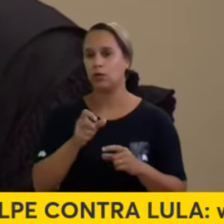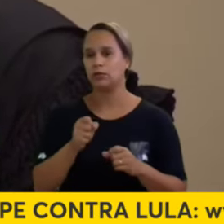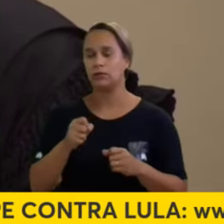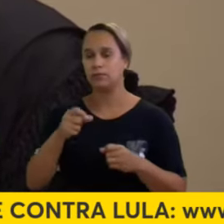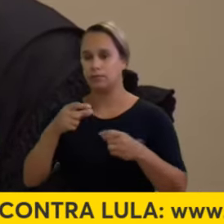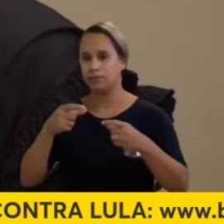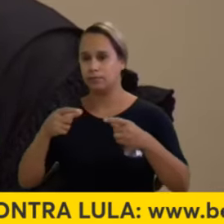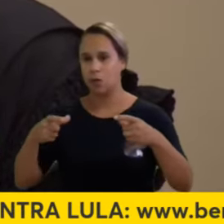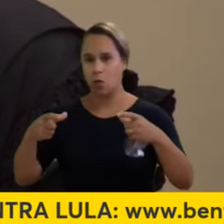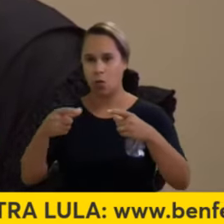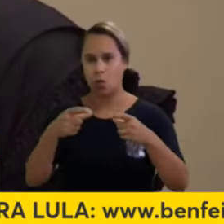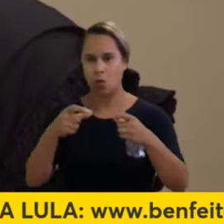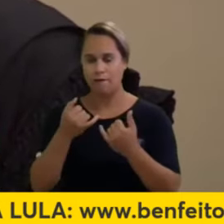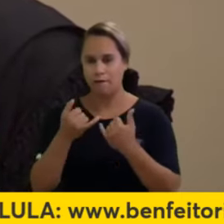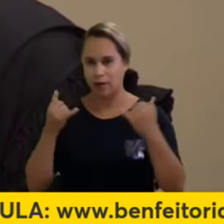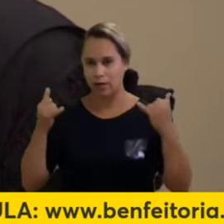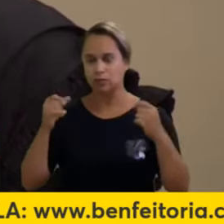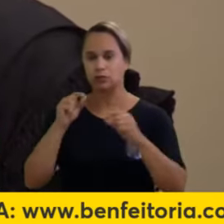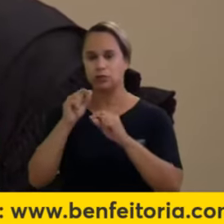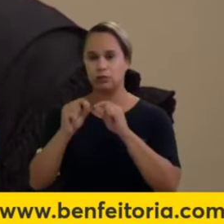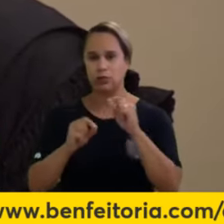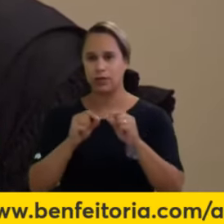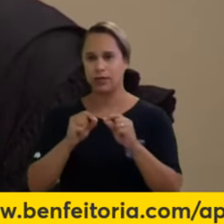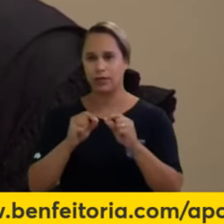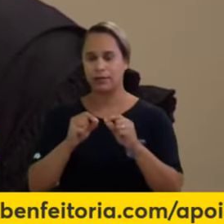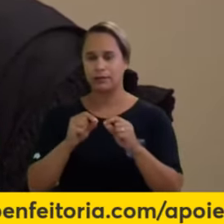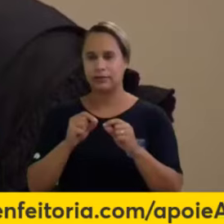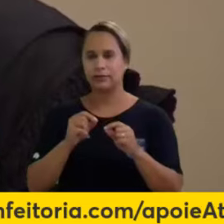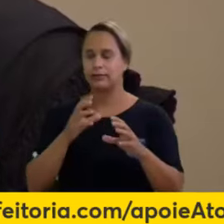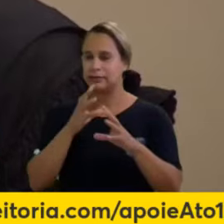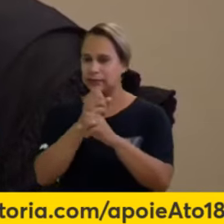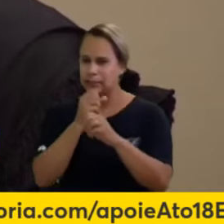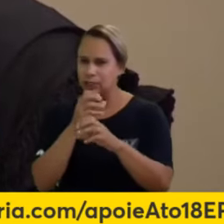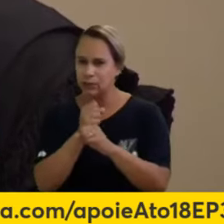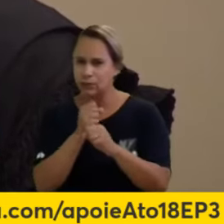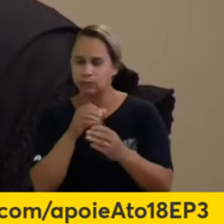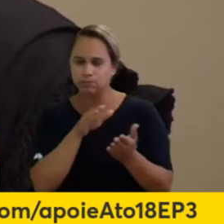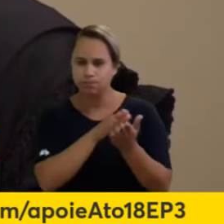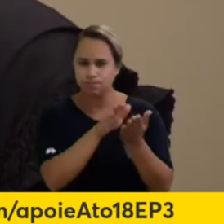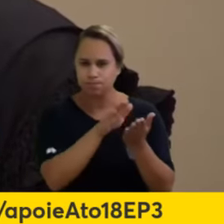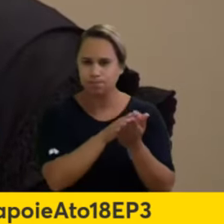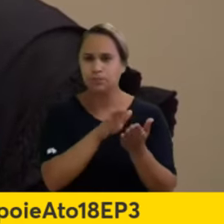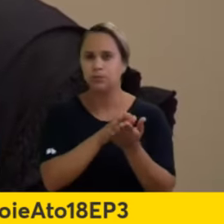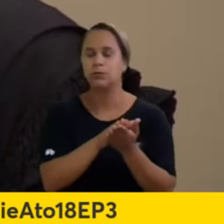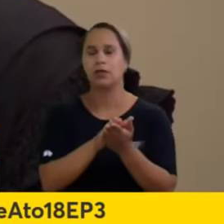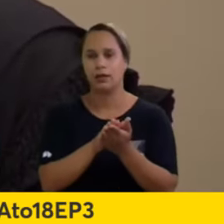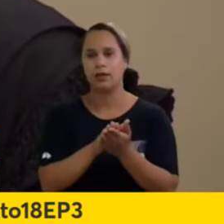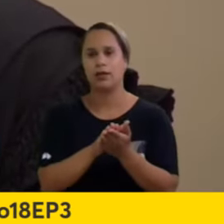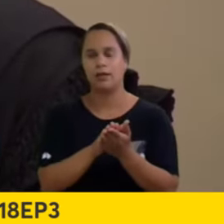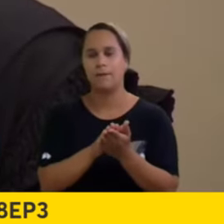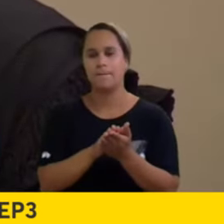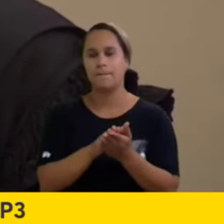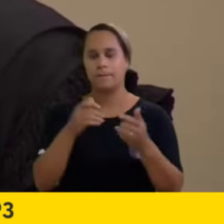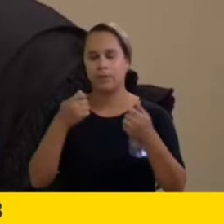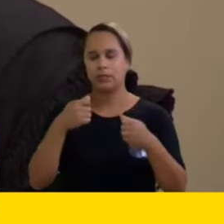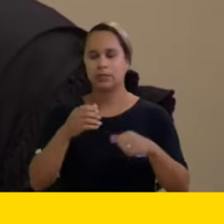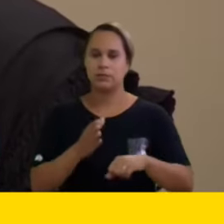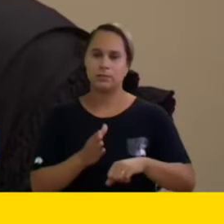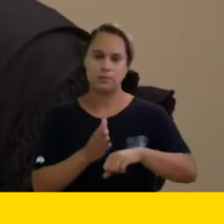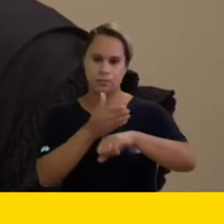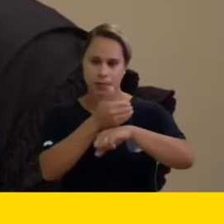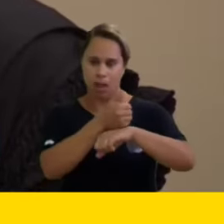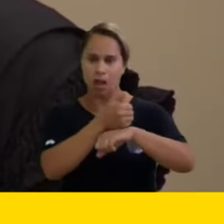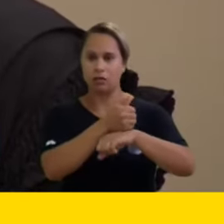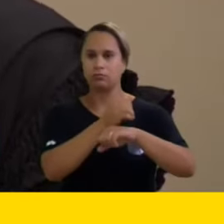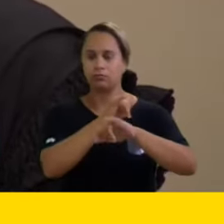como concluiu o Ministério Público a despesa de R 6.000 daquela locação deve ser considerada pré-campanha serviços de Mestre de Cerimônia para